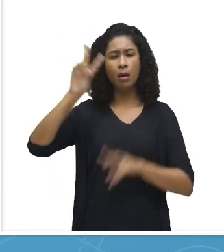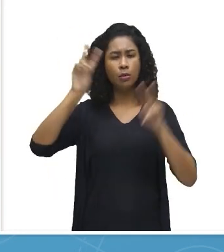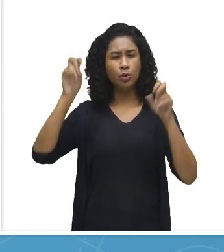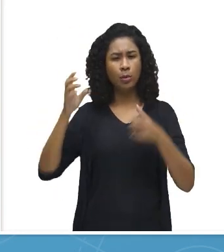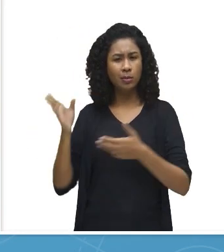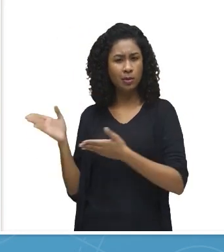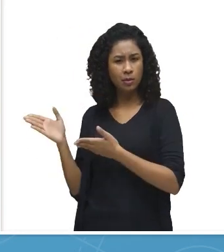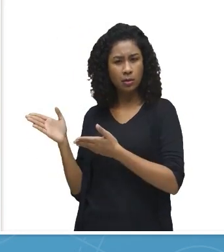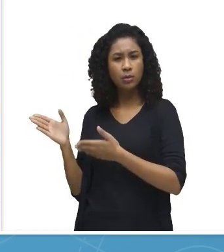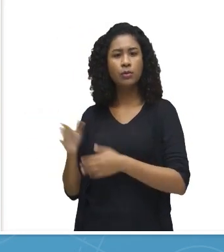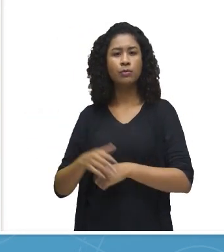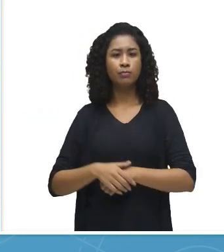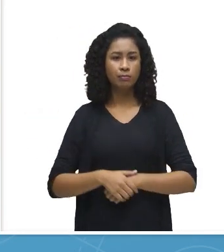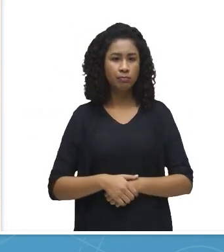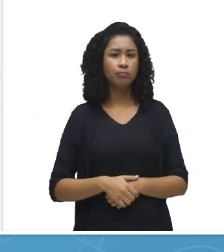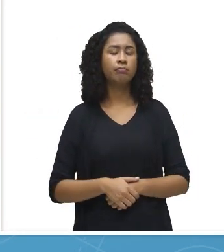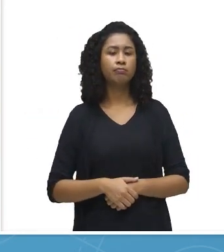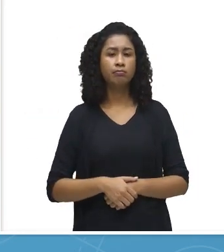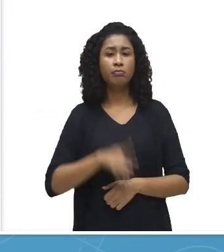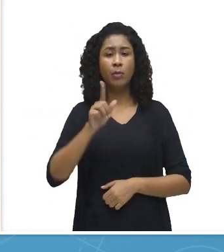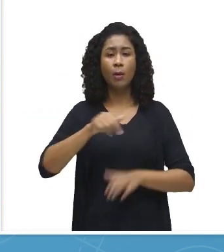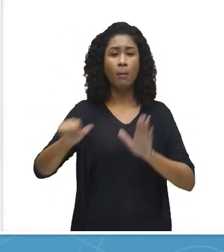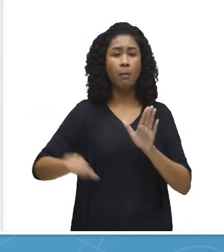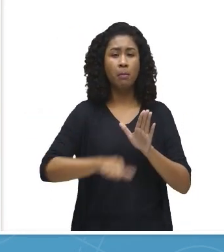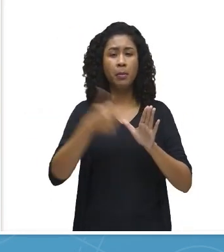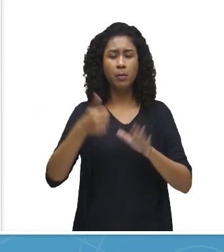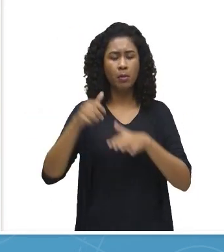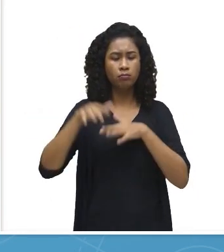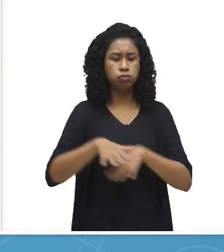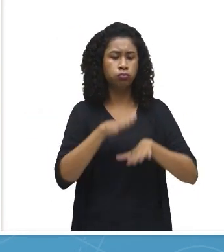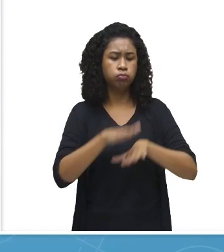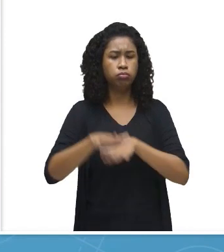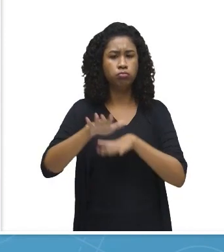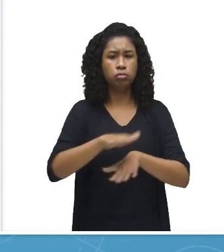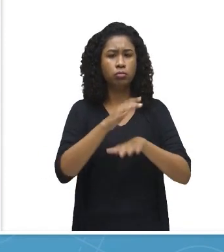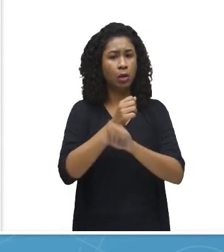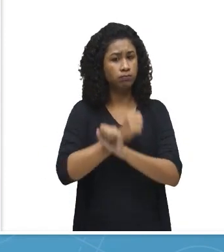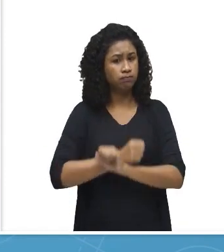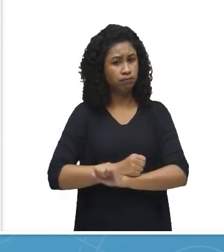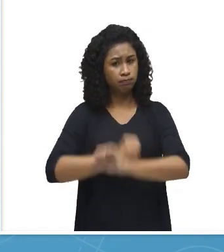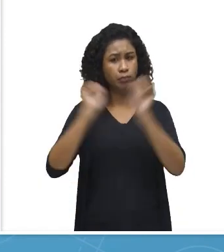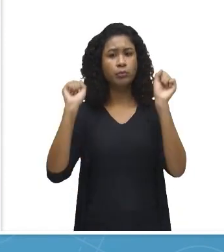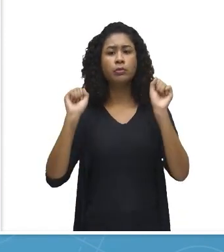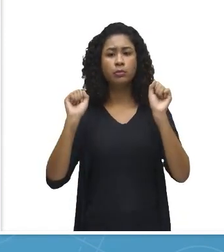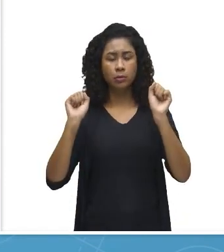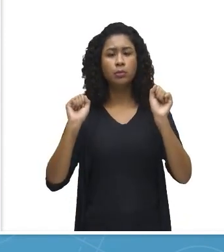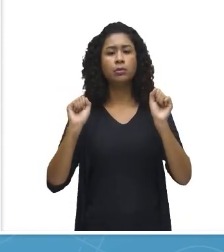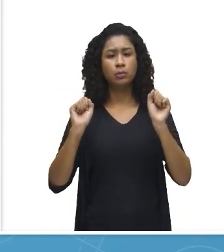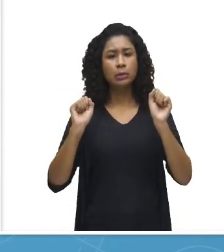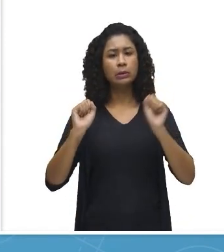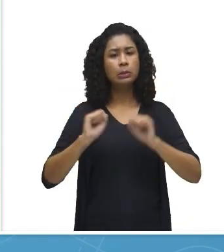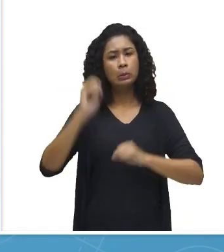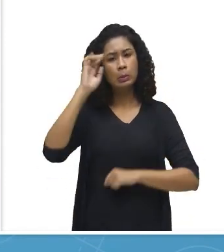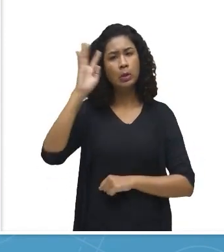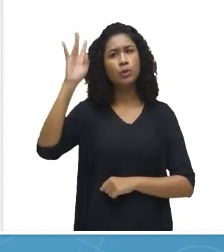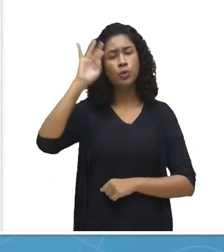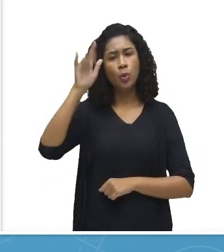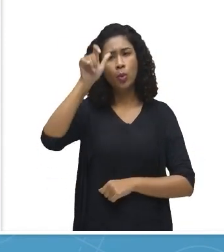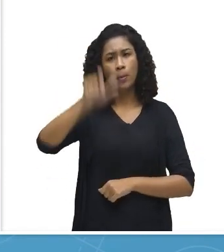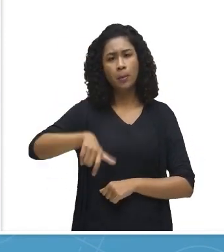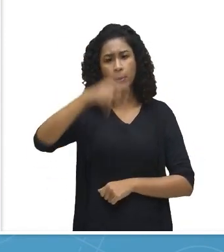abolicionista, que foi um dos primeiros movimentos que pensou no